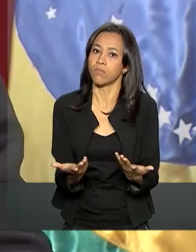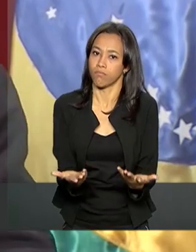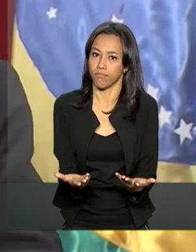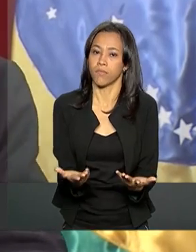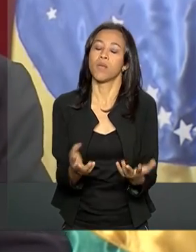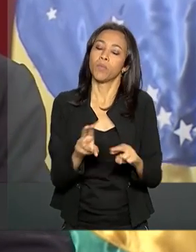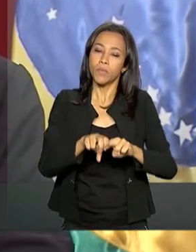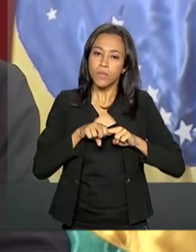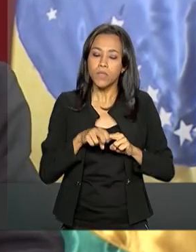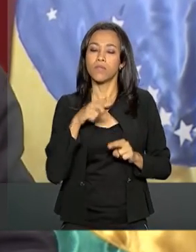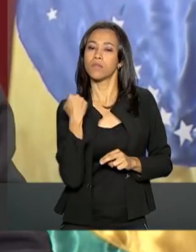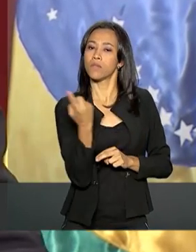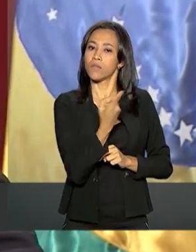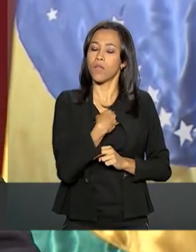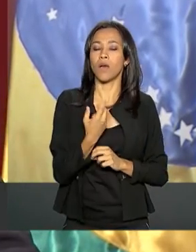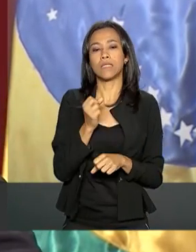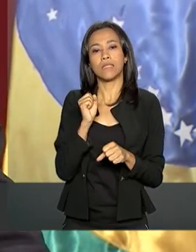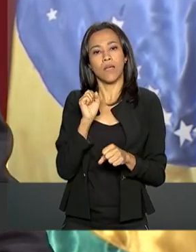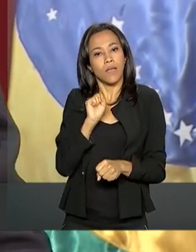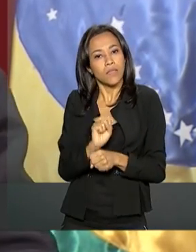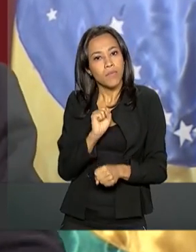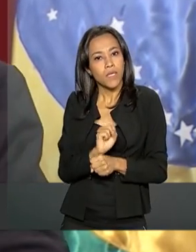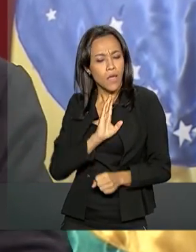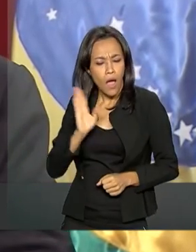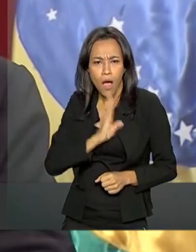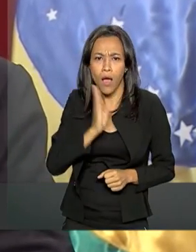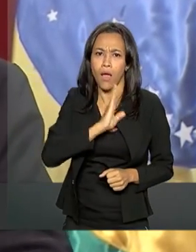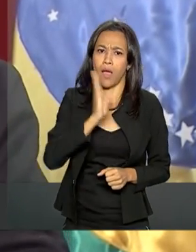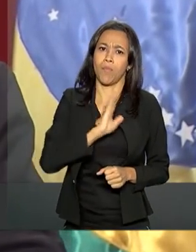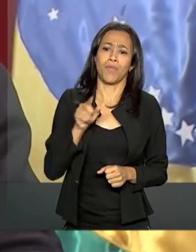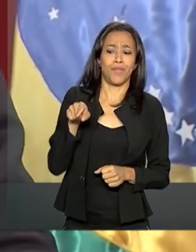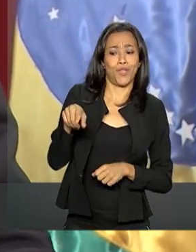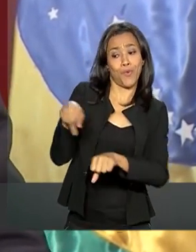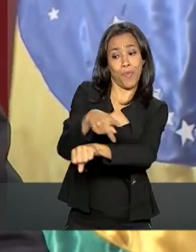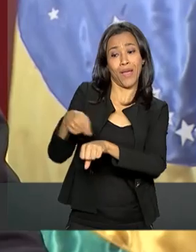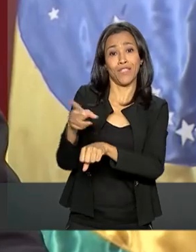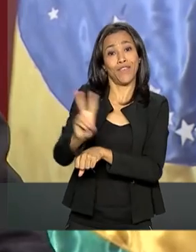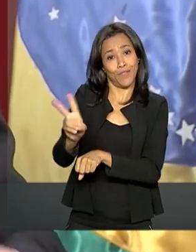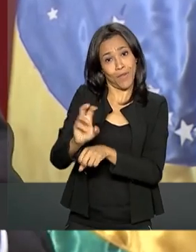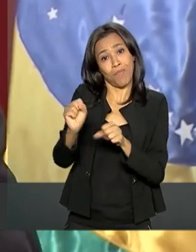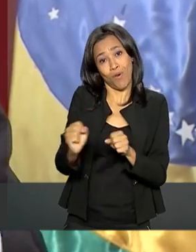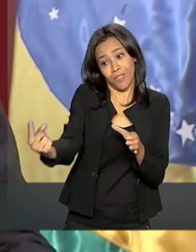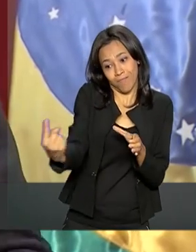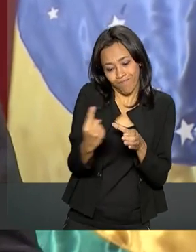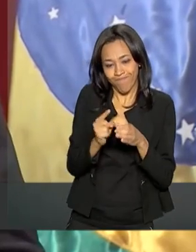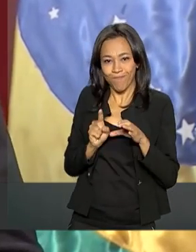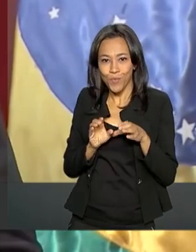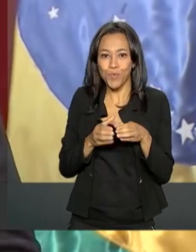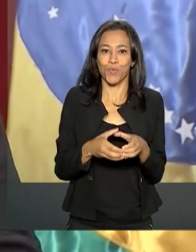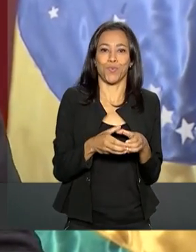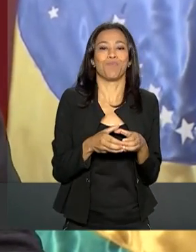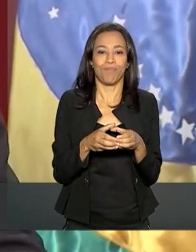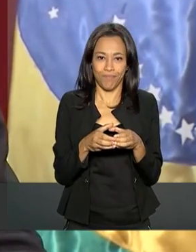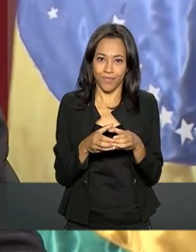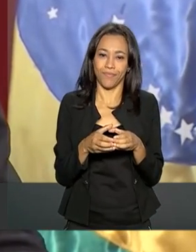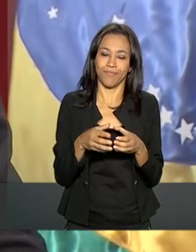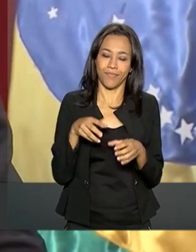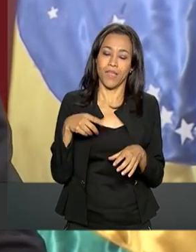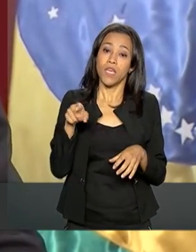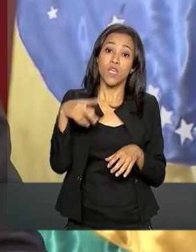razão, esperamos que muito rápido a Venezuela possa se incorporar à Prosul, no dia que o